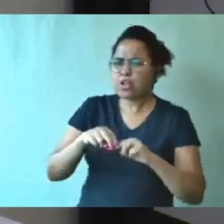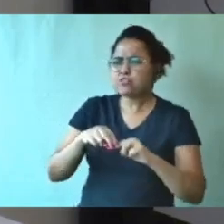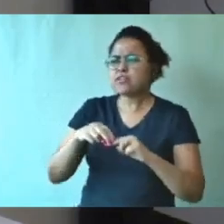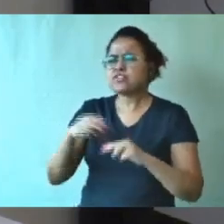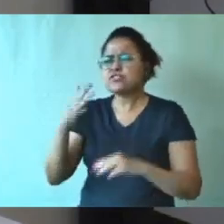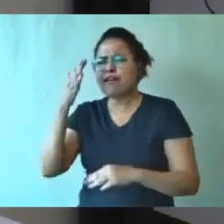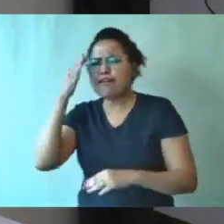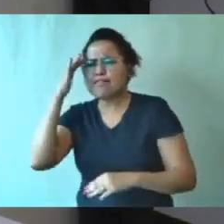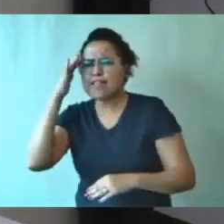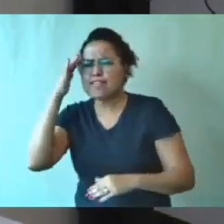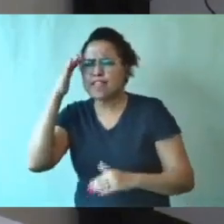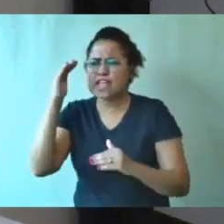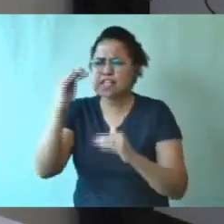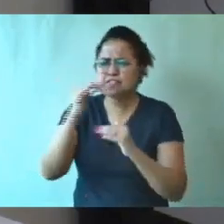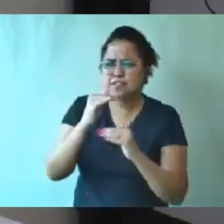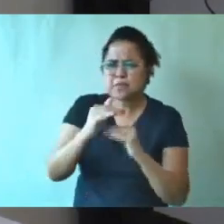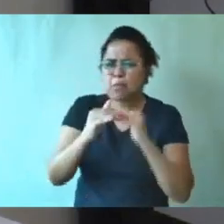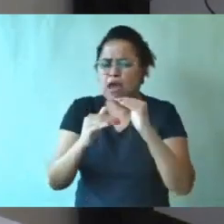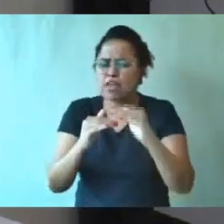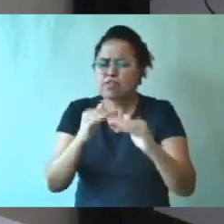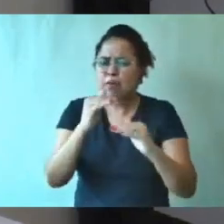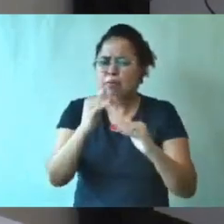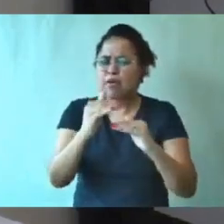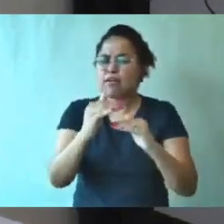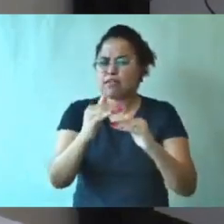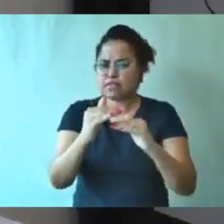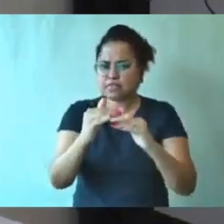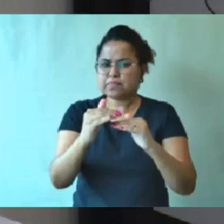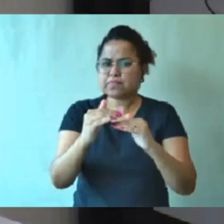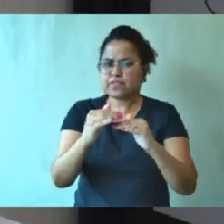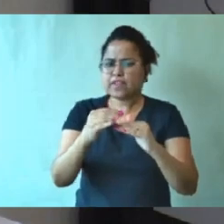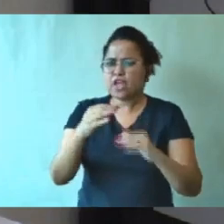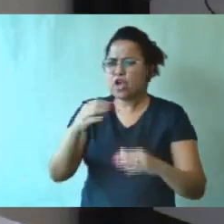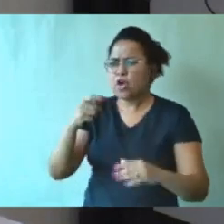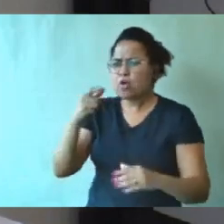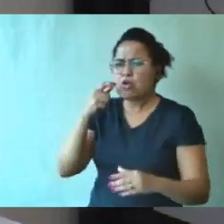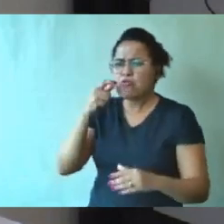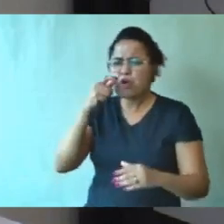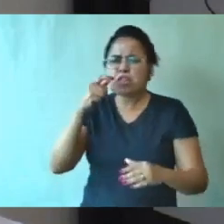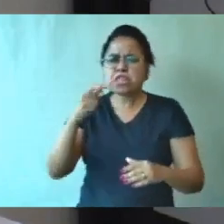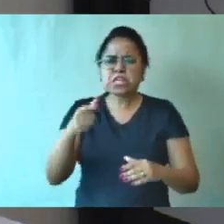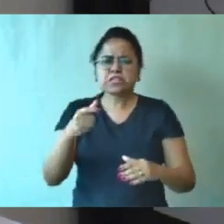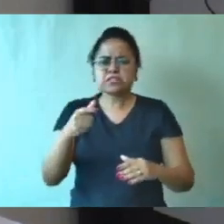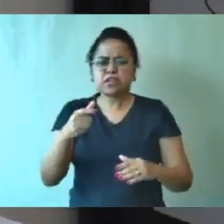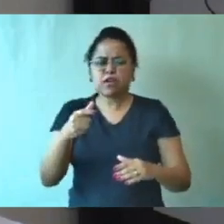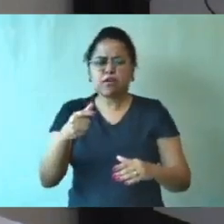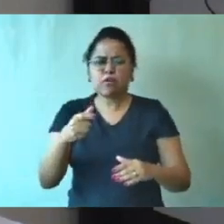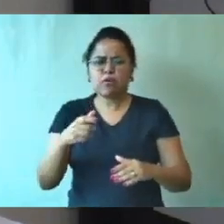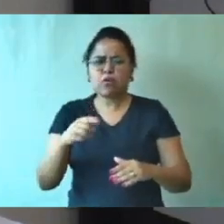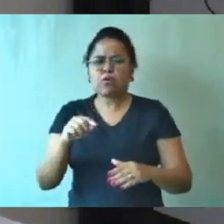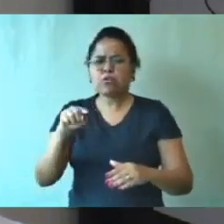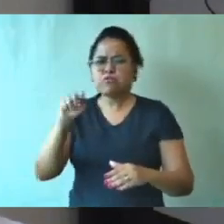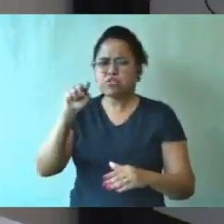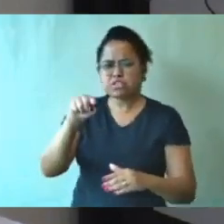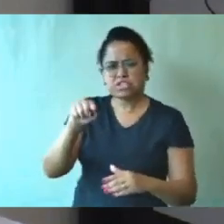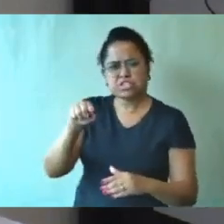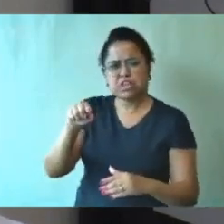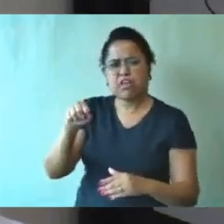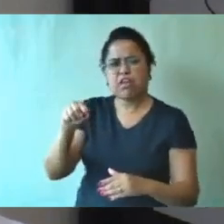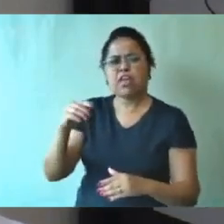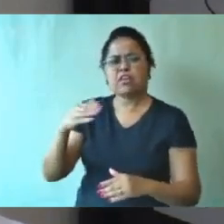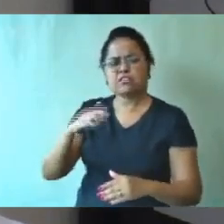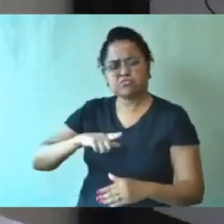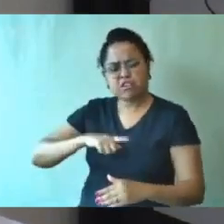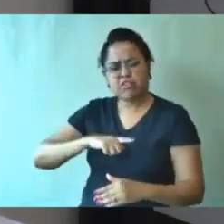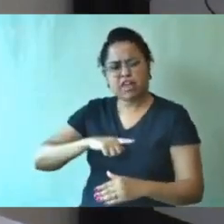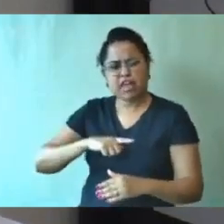porque a intenção que vocês tiveram não condiz exatamente com os passos jurídicos dos documentos que